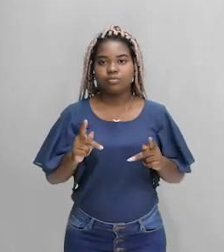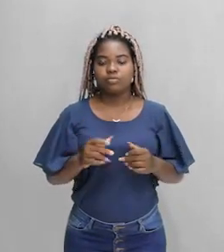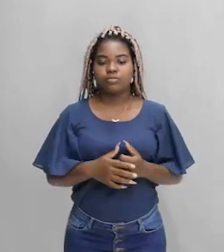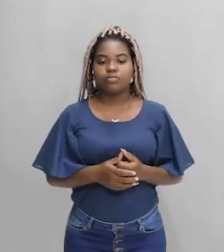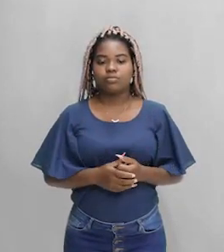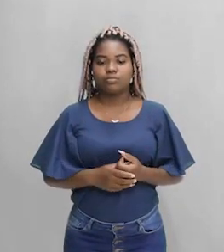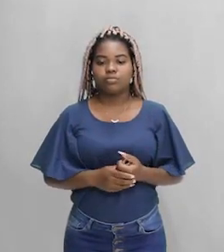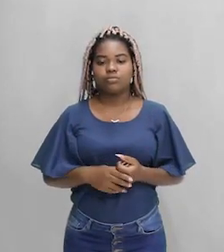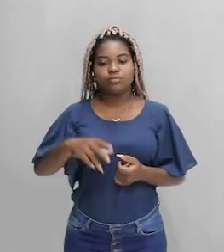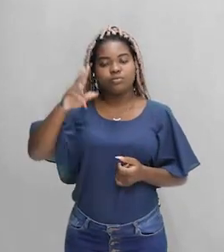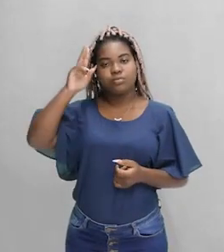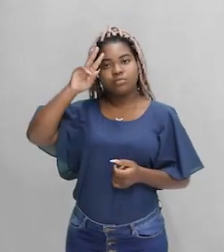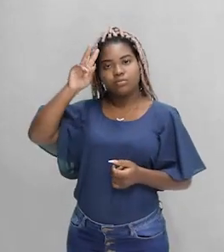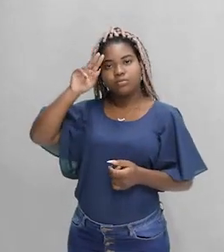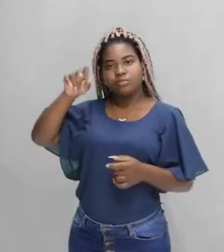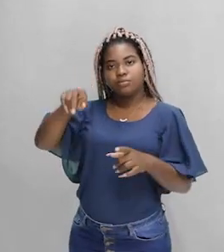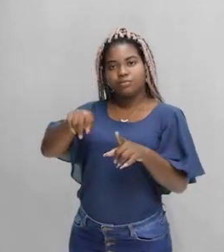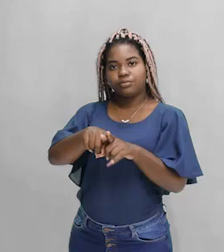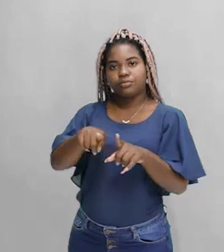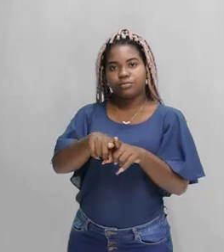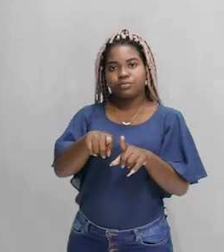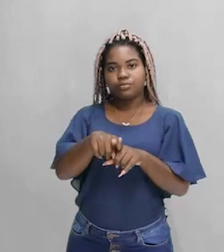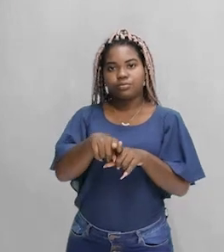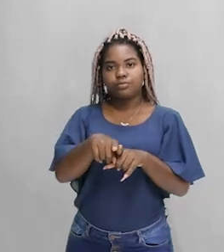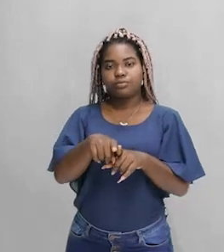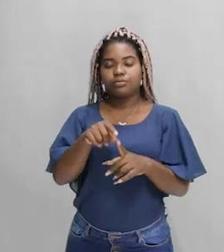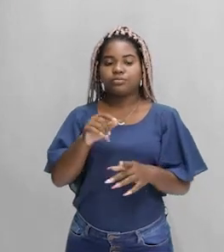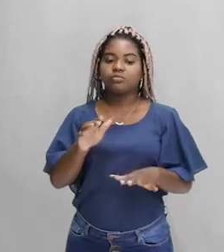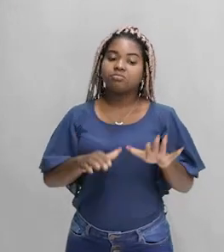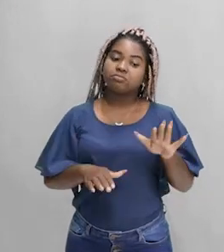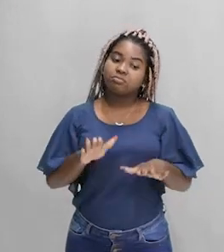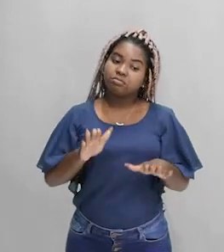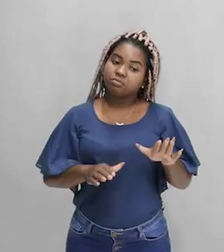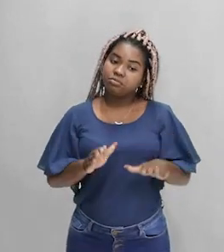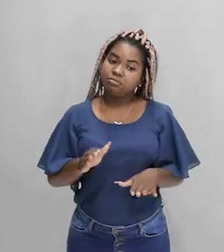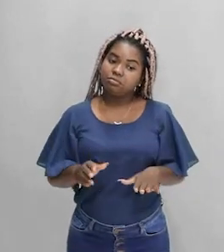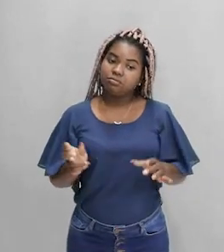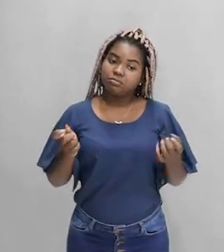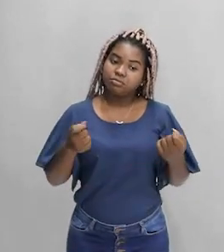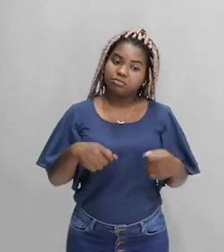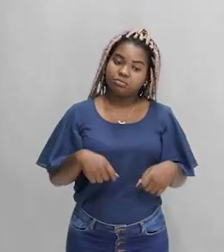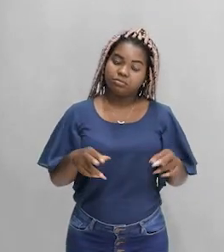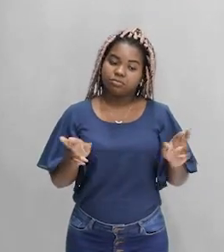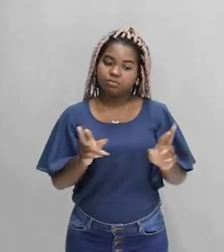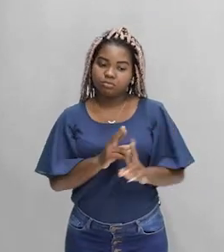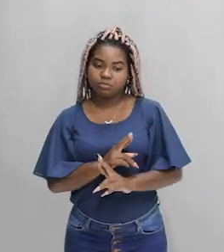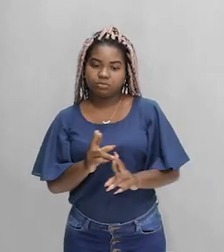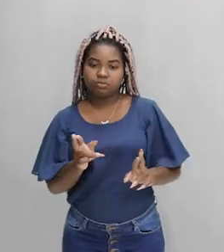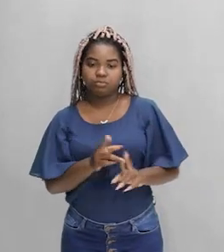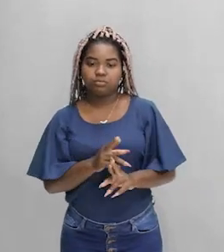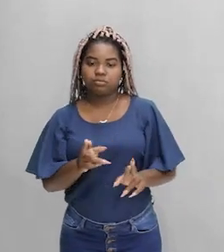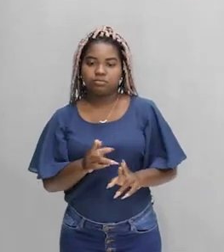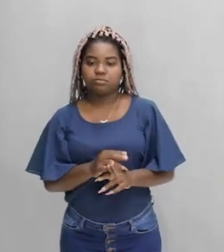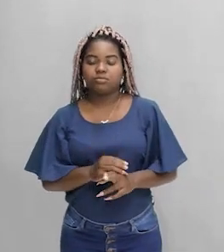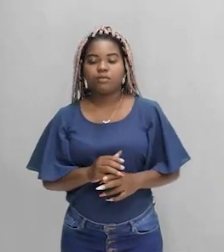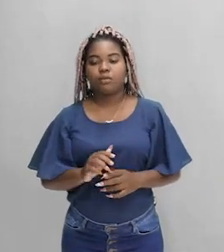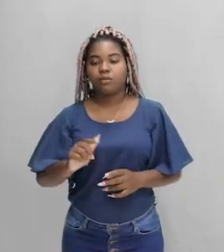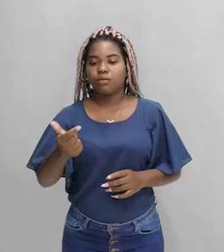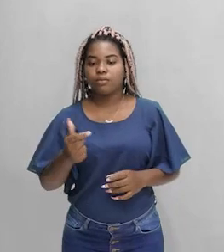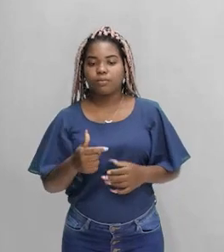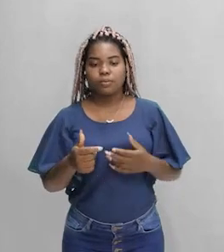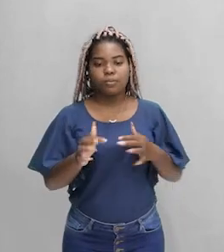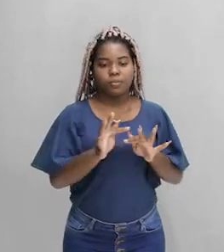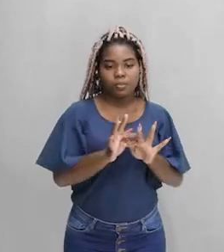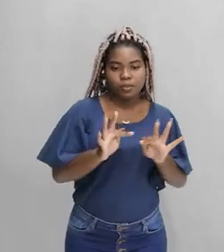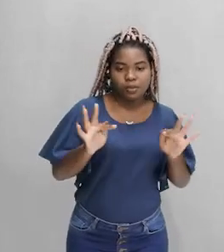tá? Lembrando sempre que, às vezes, você vai associar a função exponencial com outras funções, como foi o caso